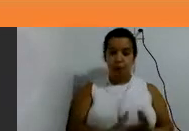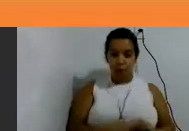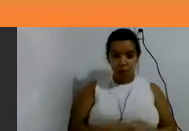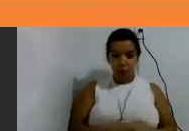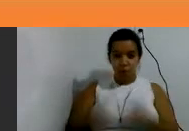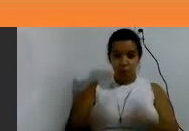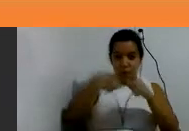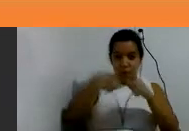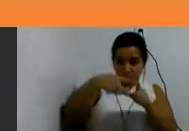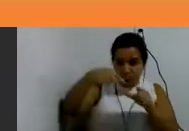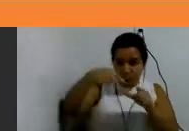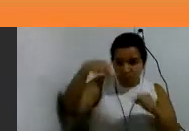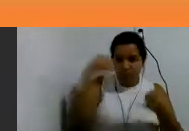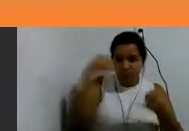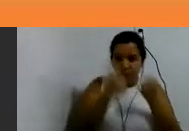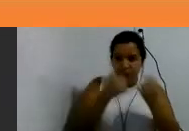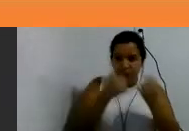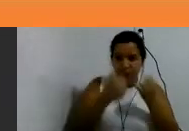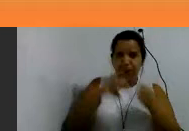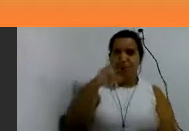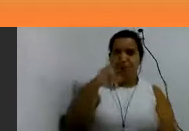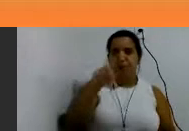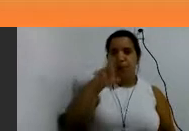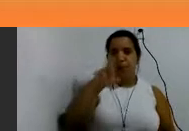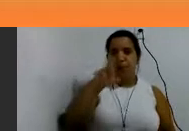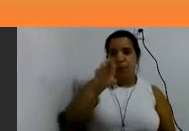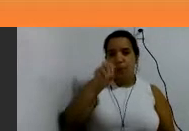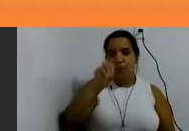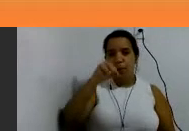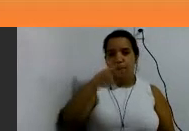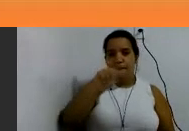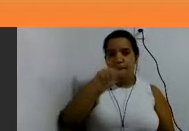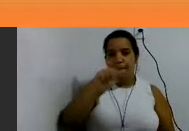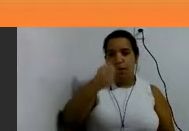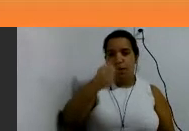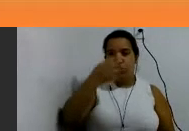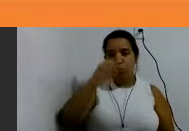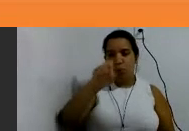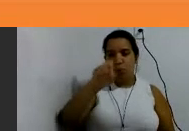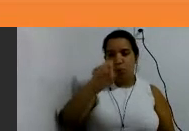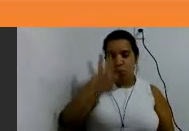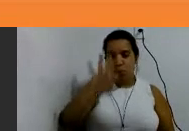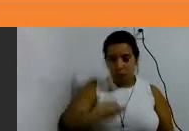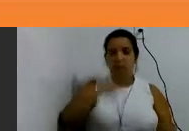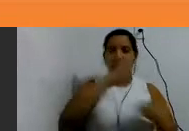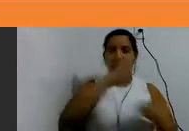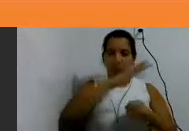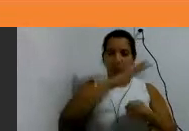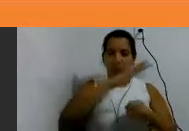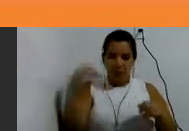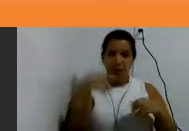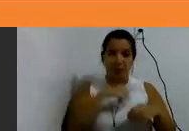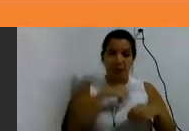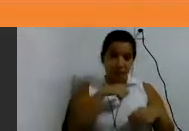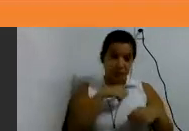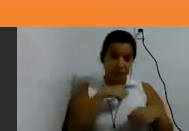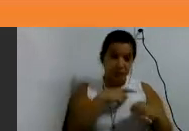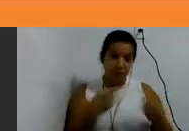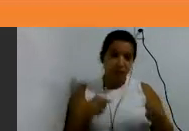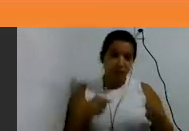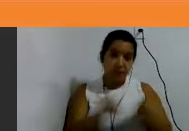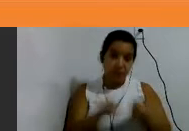então ela é bem parecida com a promastigota. Ela tem um flagelo livre emergindo da porção anterior